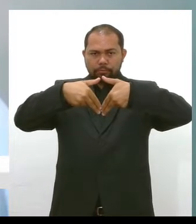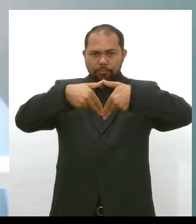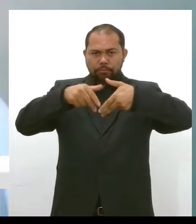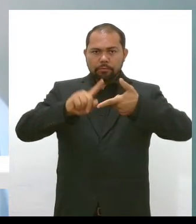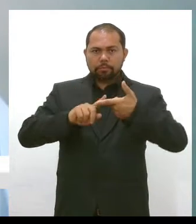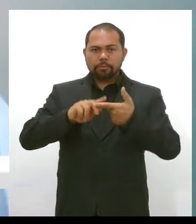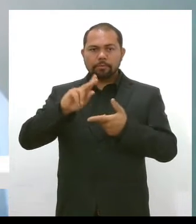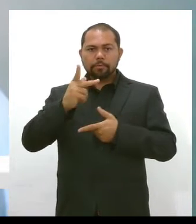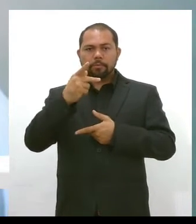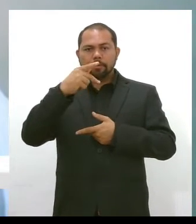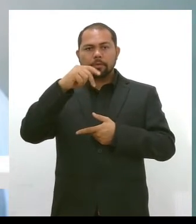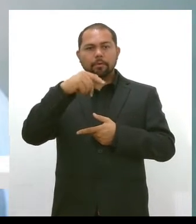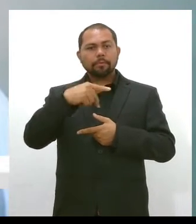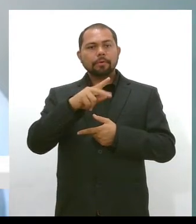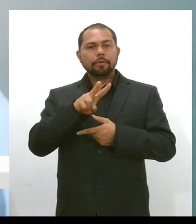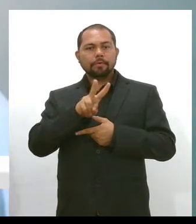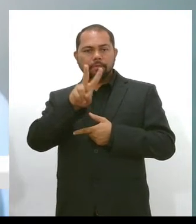né?